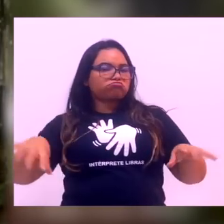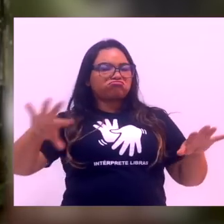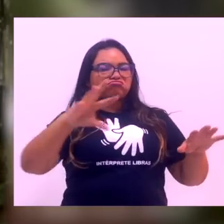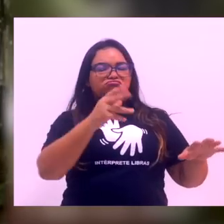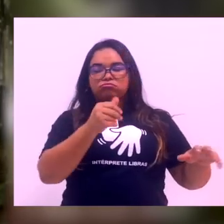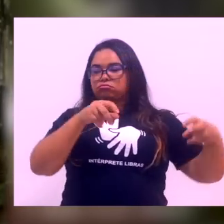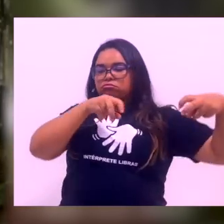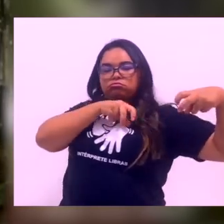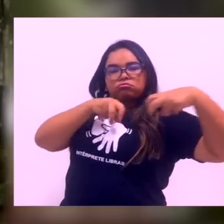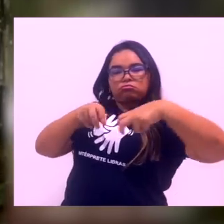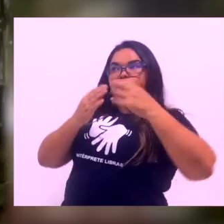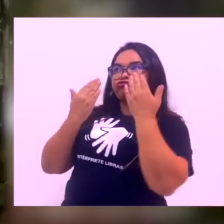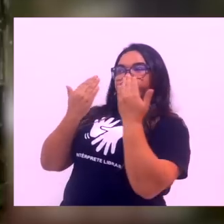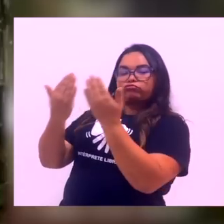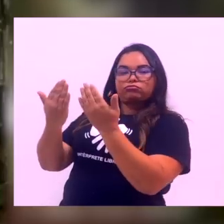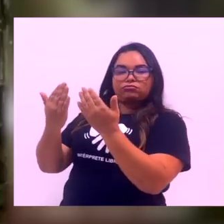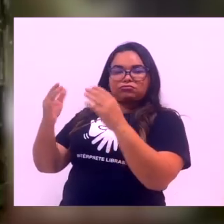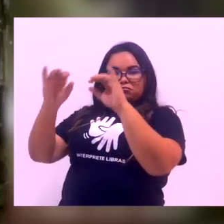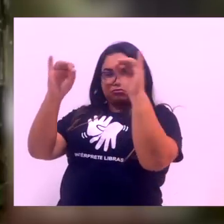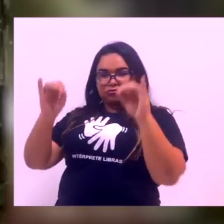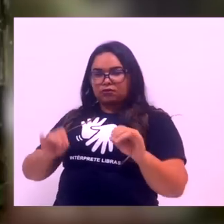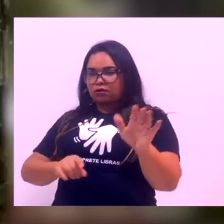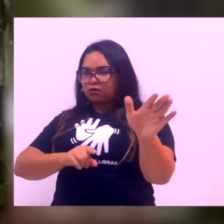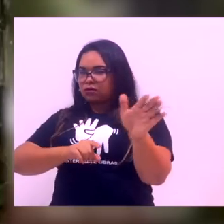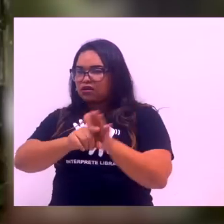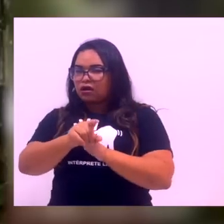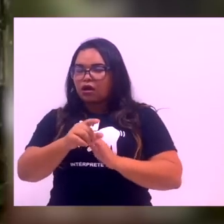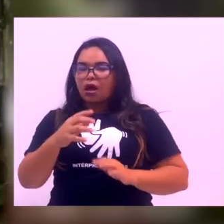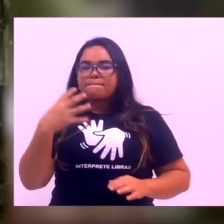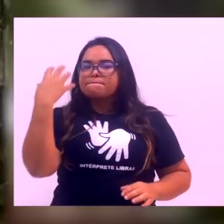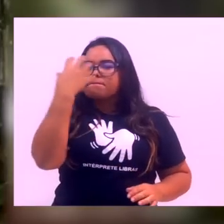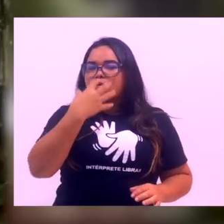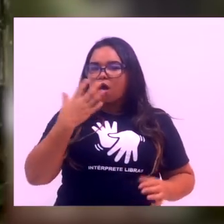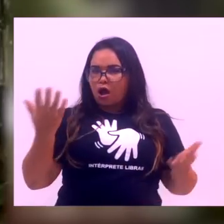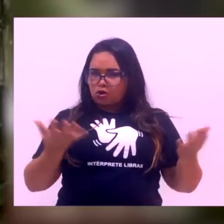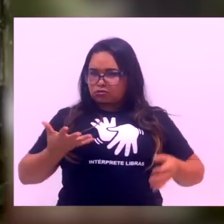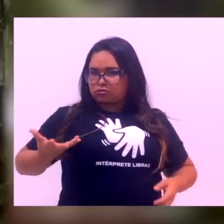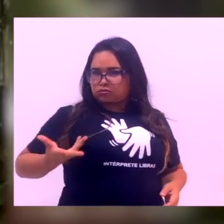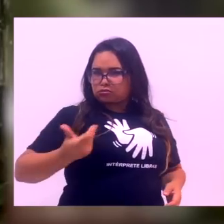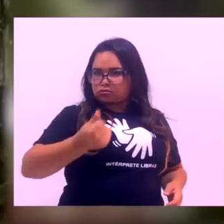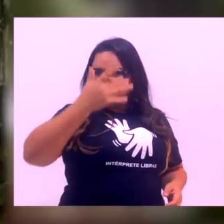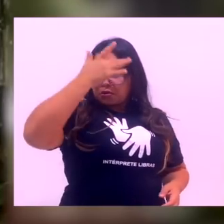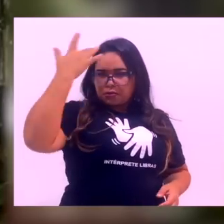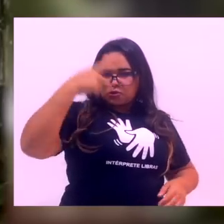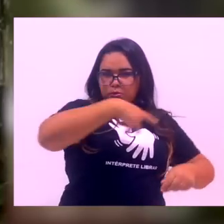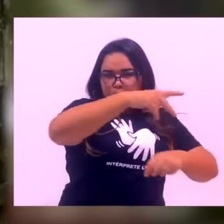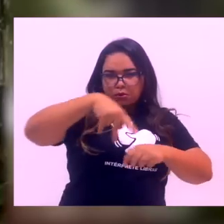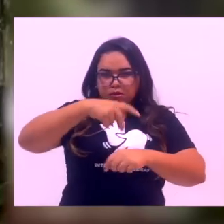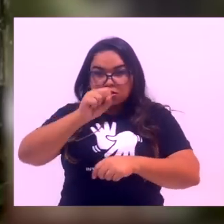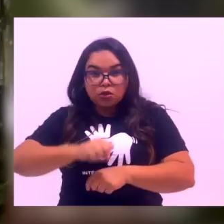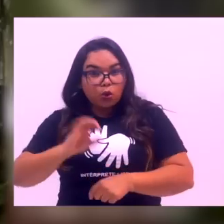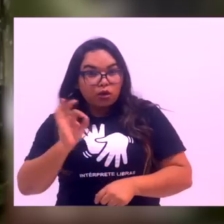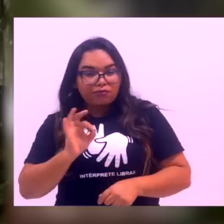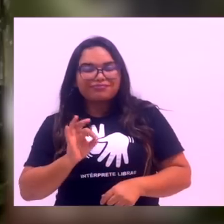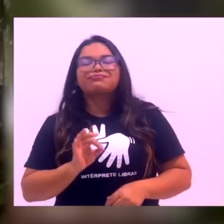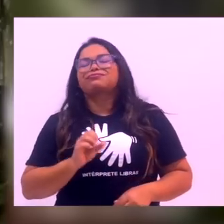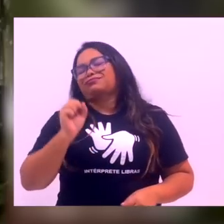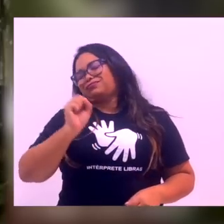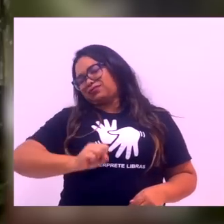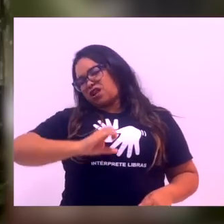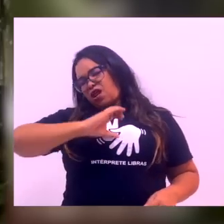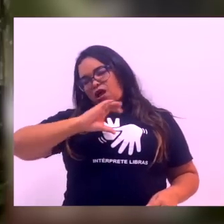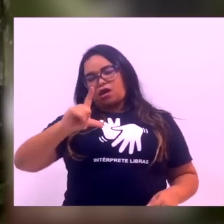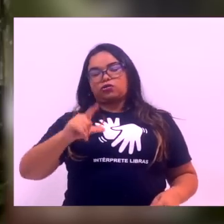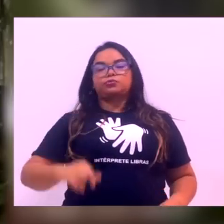da lira, e da harpa, e todas as espécies de música, ajoelhem-se. Será que a música é hoje um instrumento utilizado